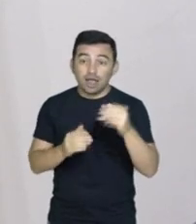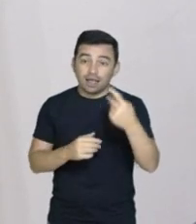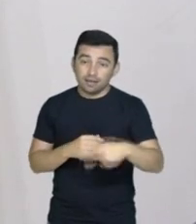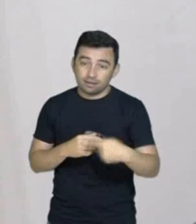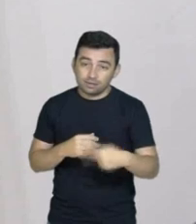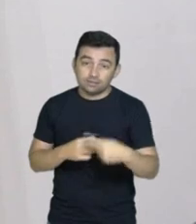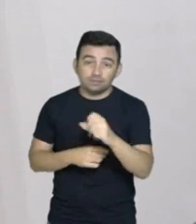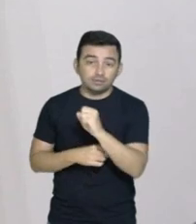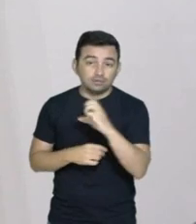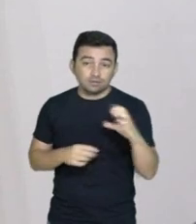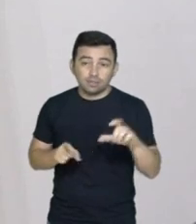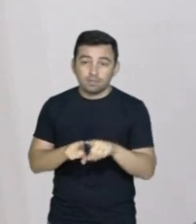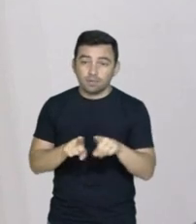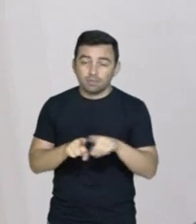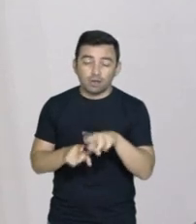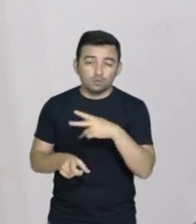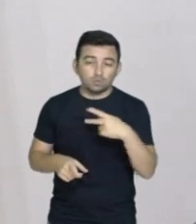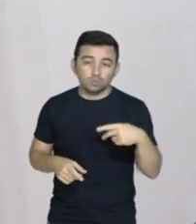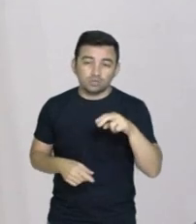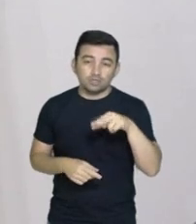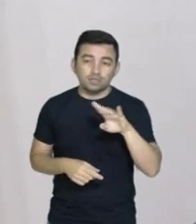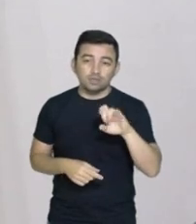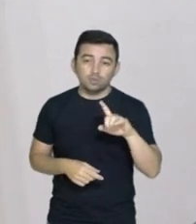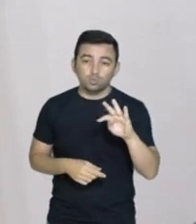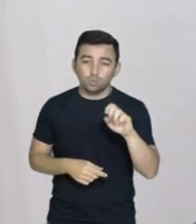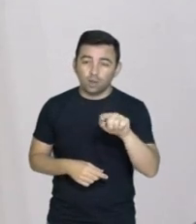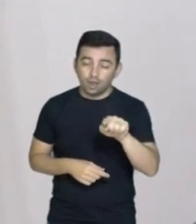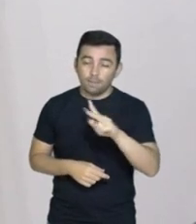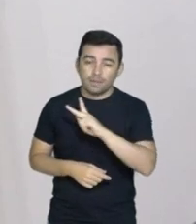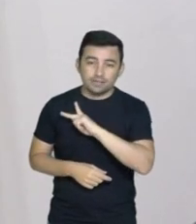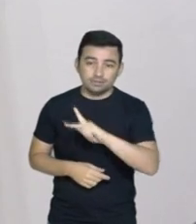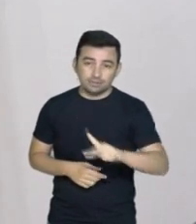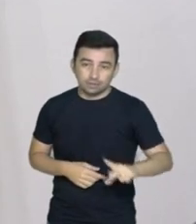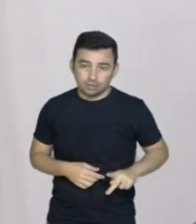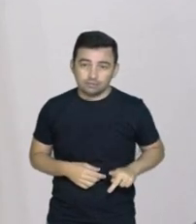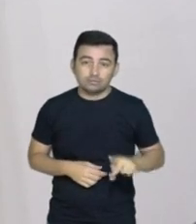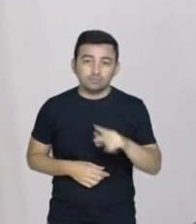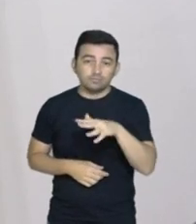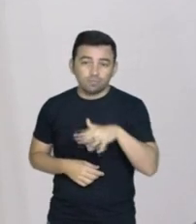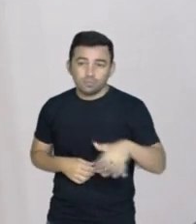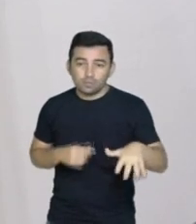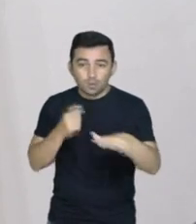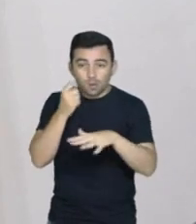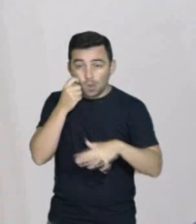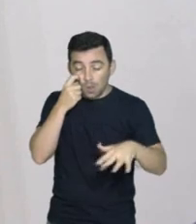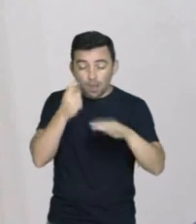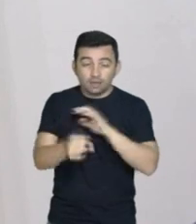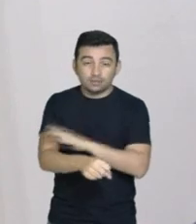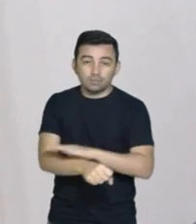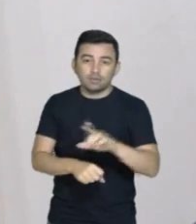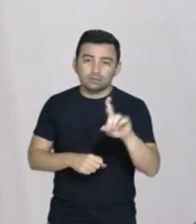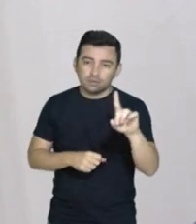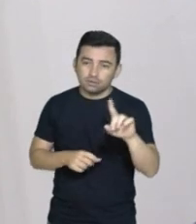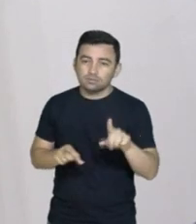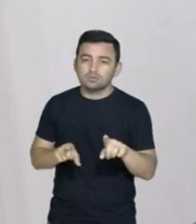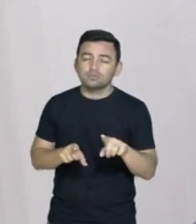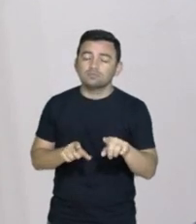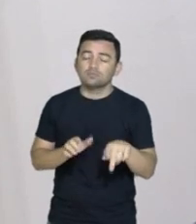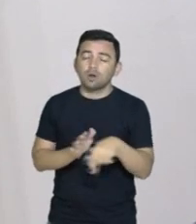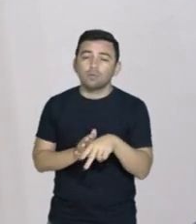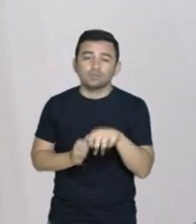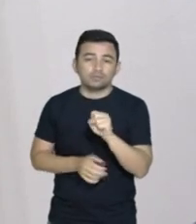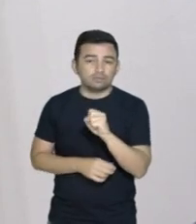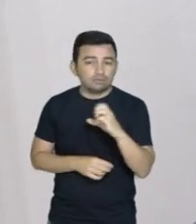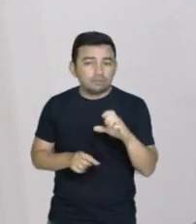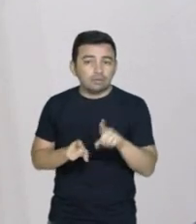Catarina ao pastor Nilton que é o pastor presidente da convenção da Assembleia de Deus no Estado de Santa Catarina e também